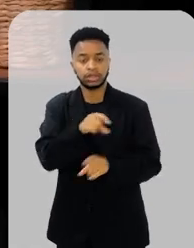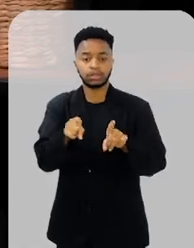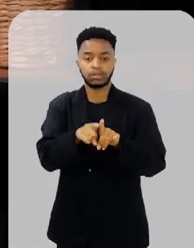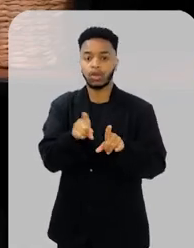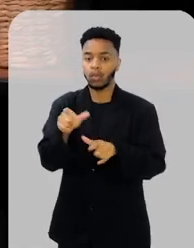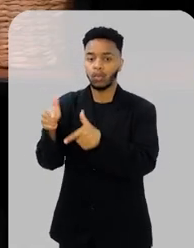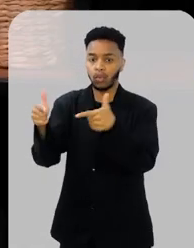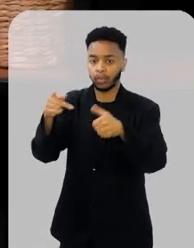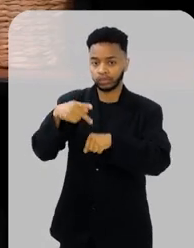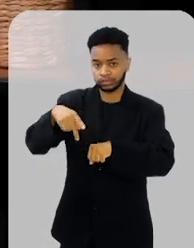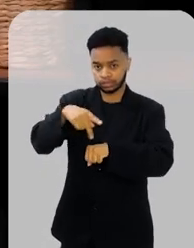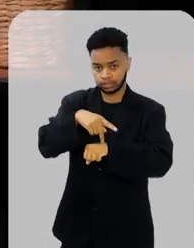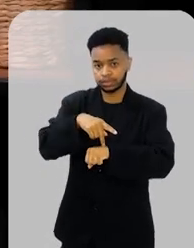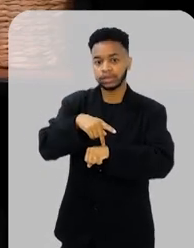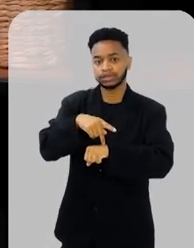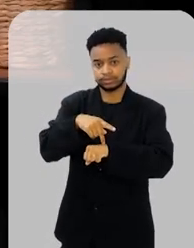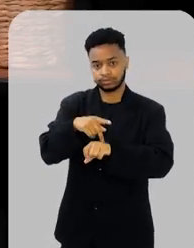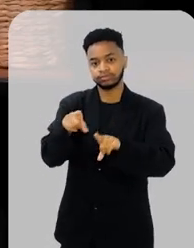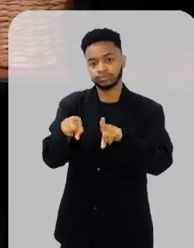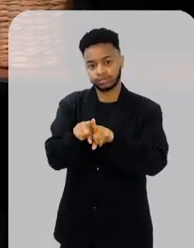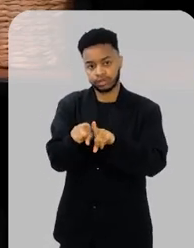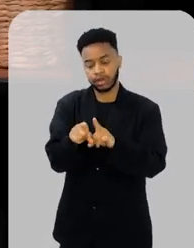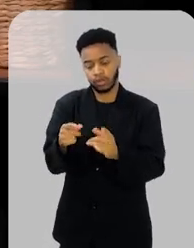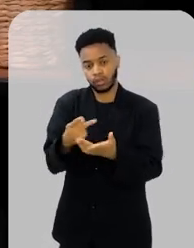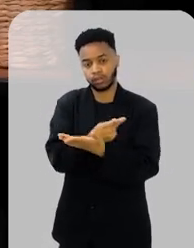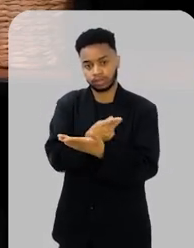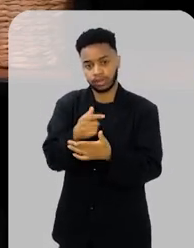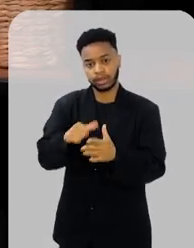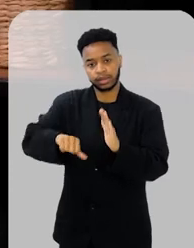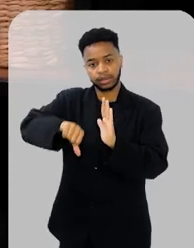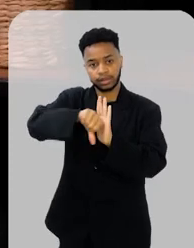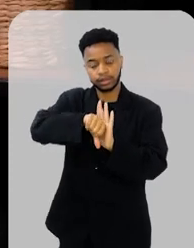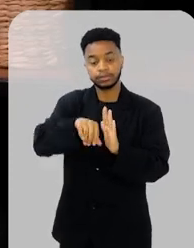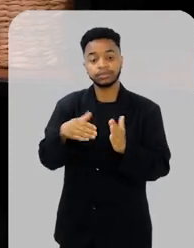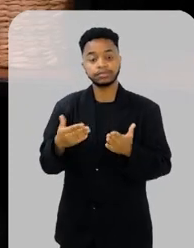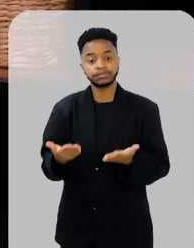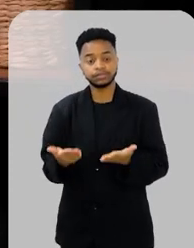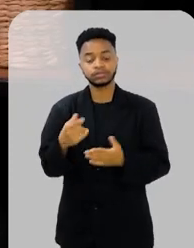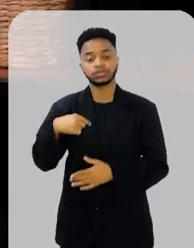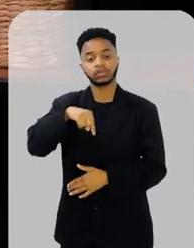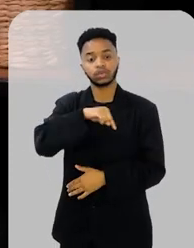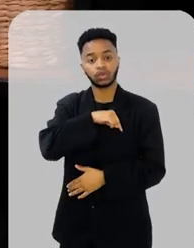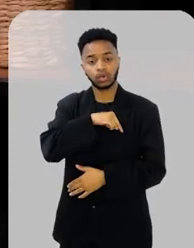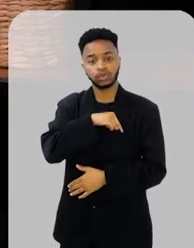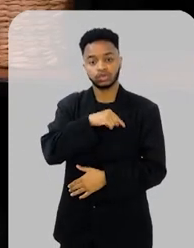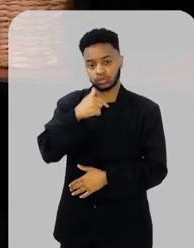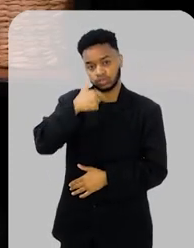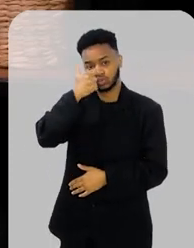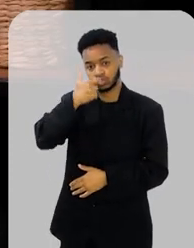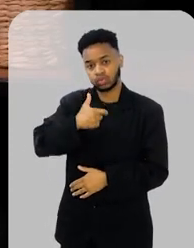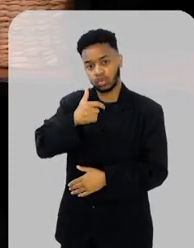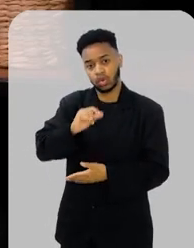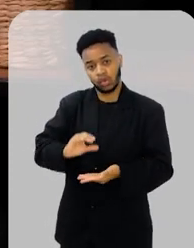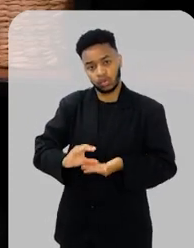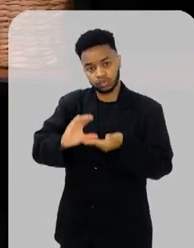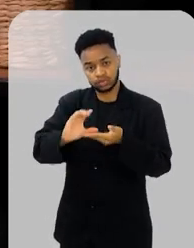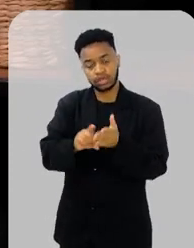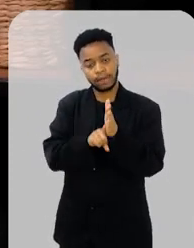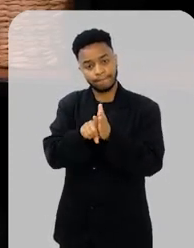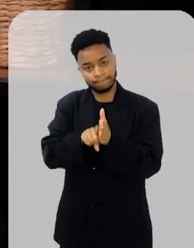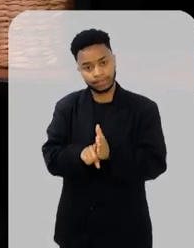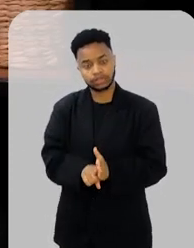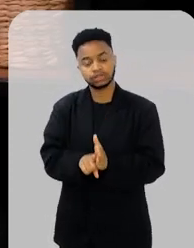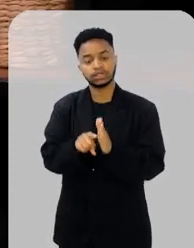como internacionalmente, também esses crimes, nós, enquanto conselheira,